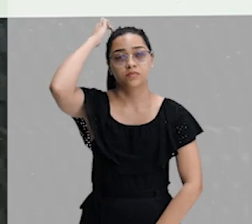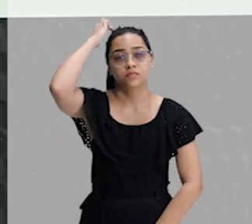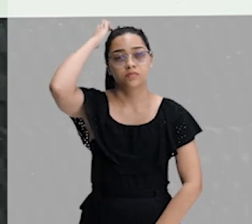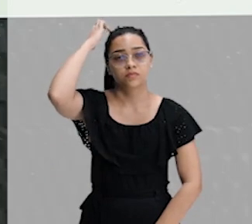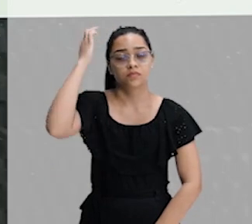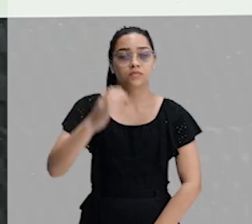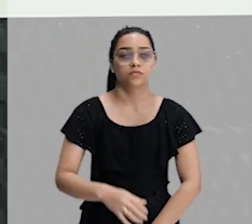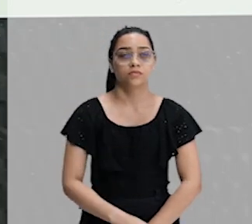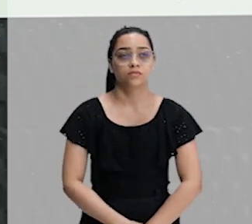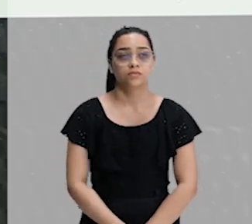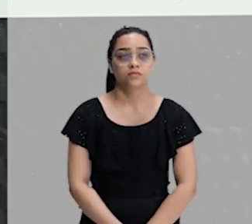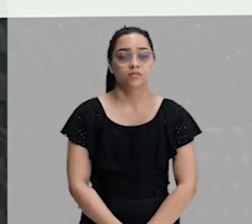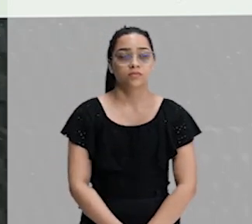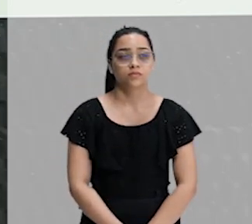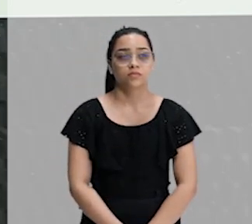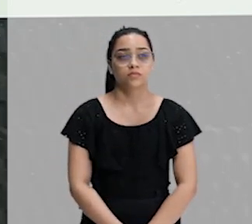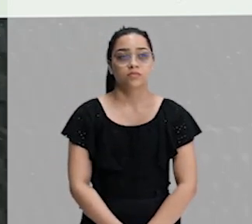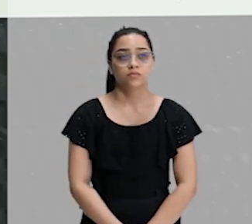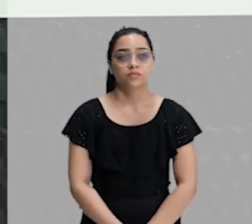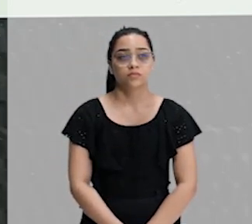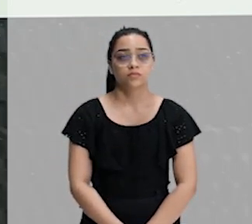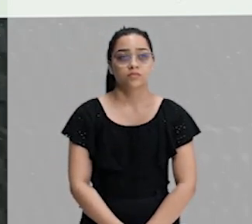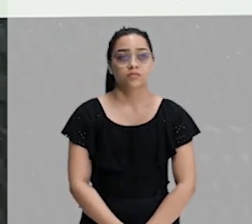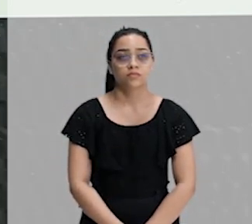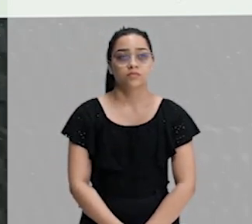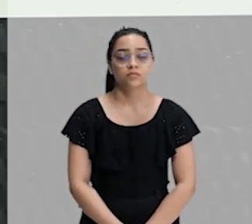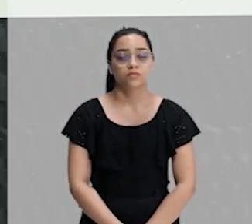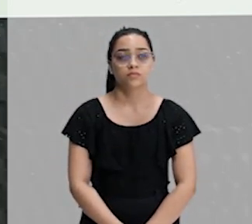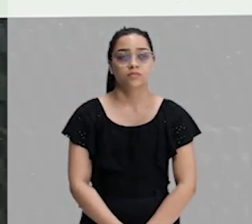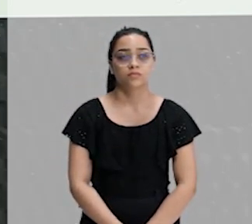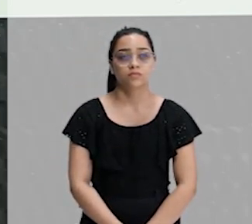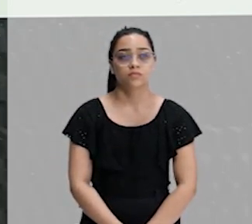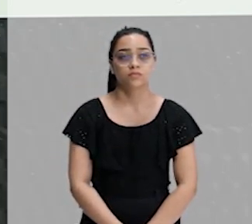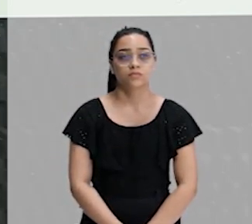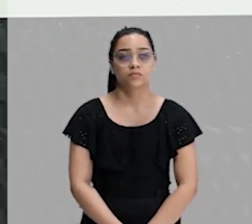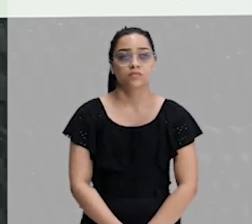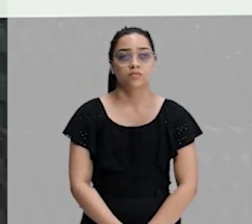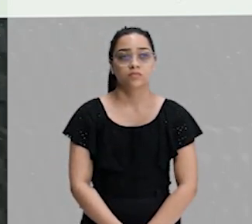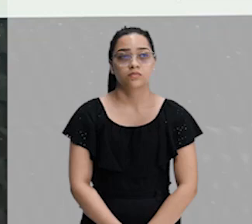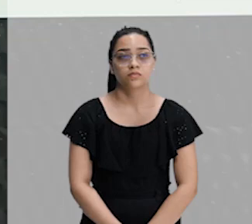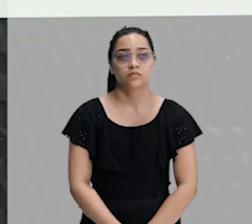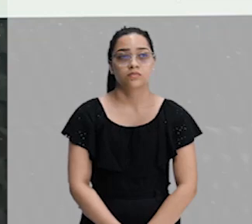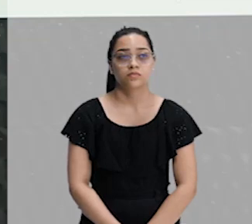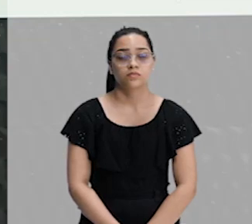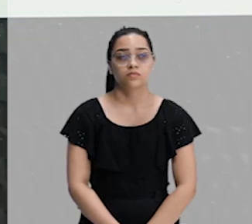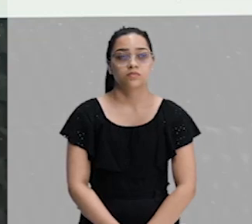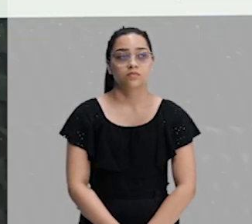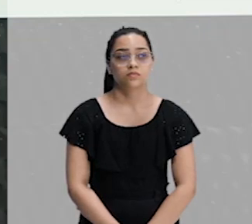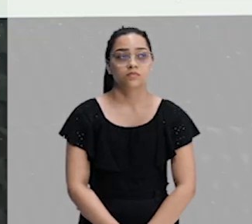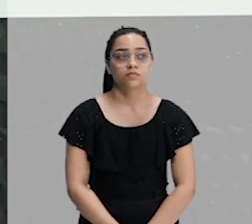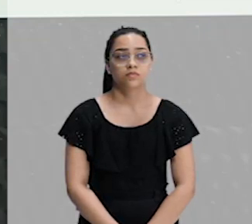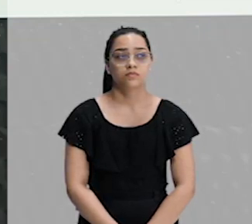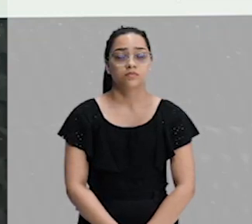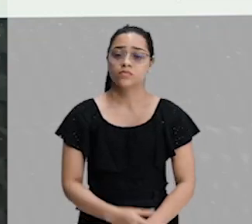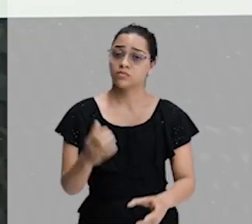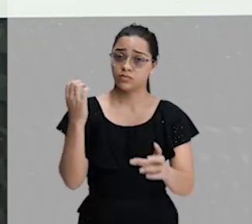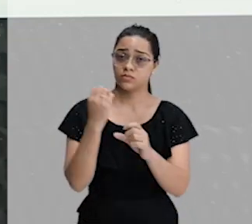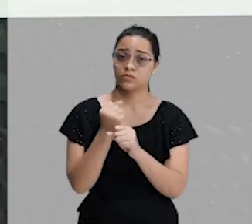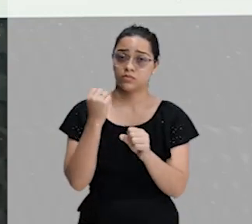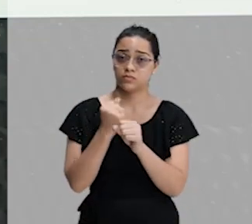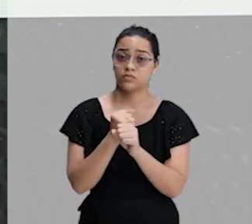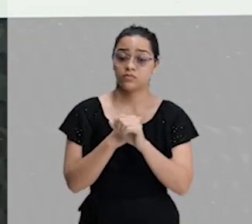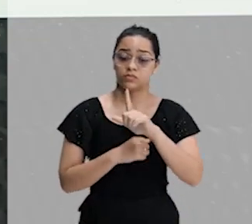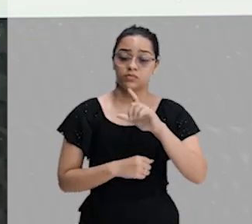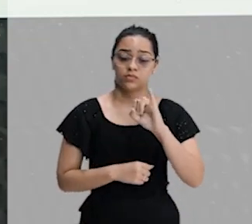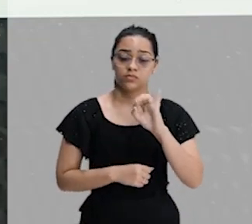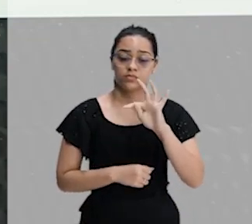Se apenas 40% está ocupado com vinho, qual é a quantidade existente? Tá? Vamos calcular isso em